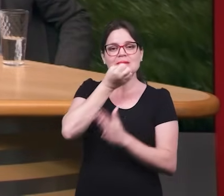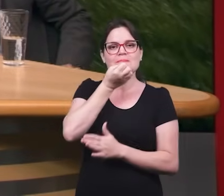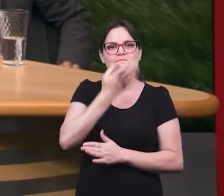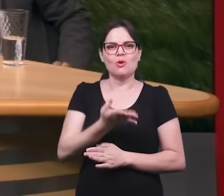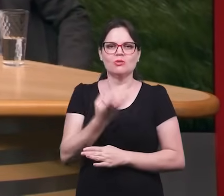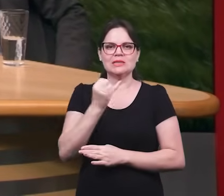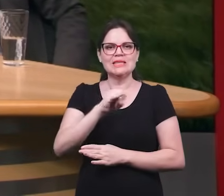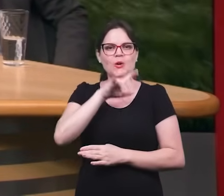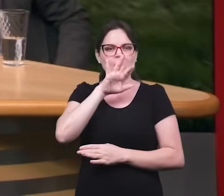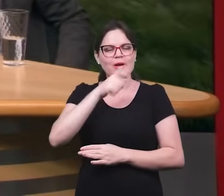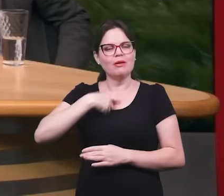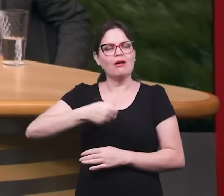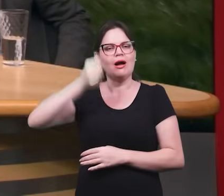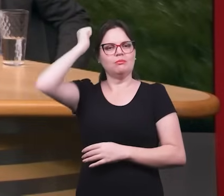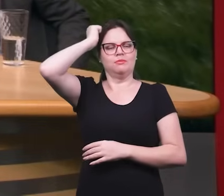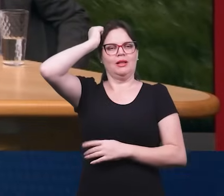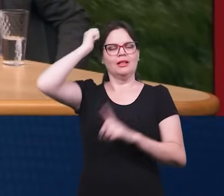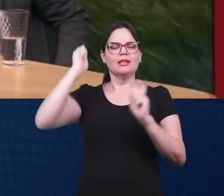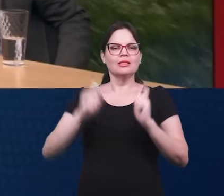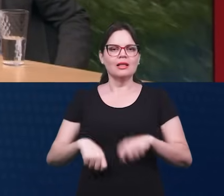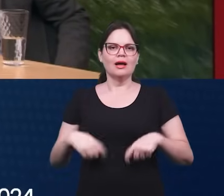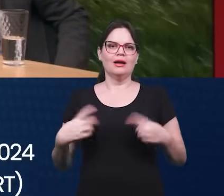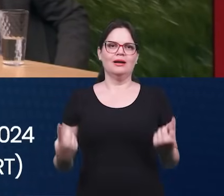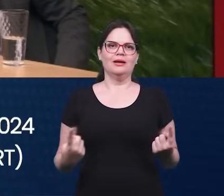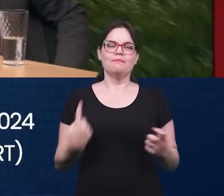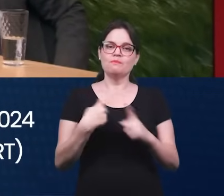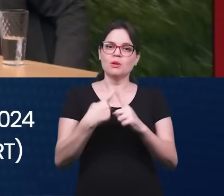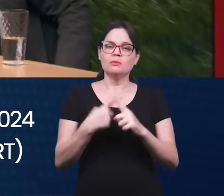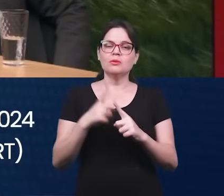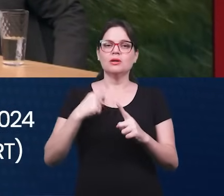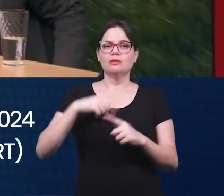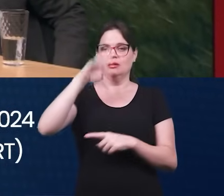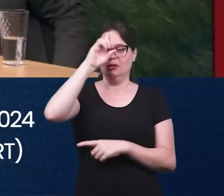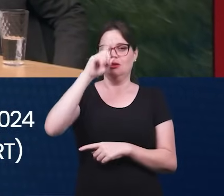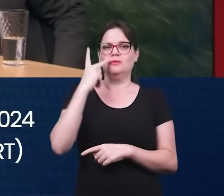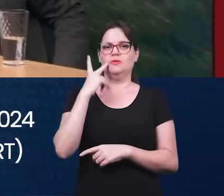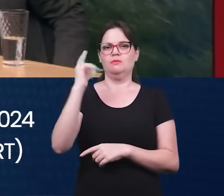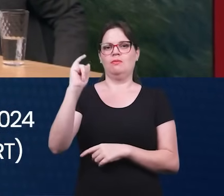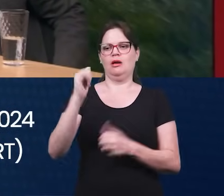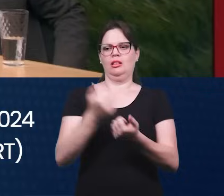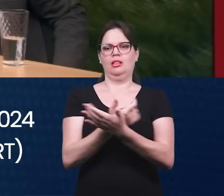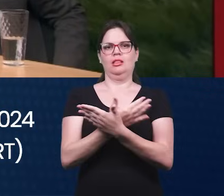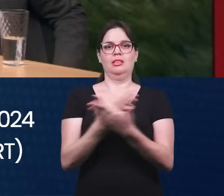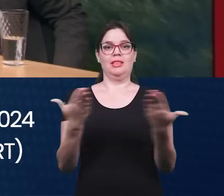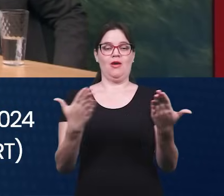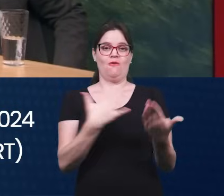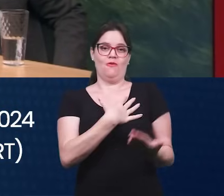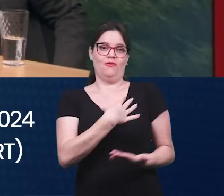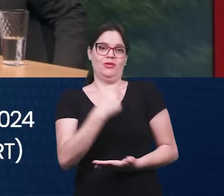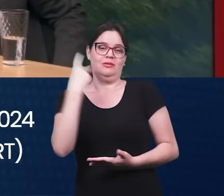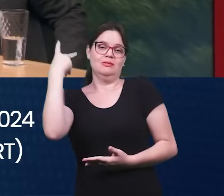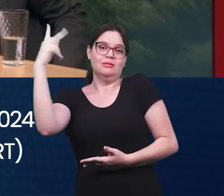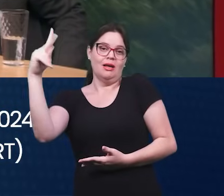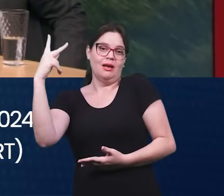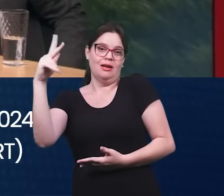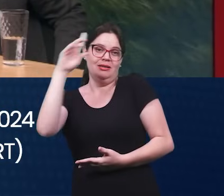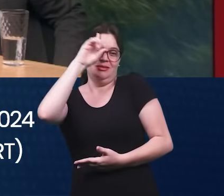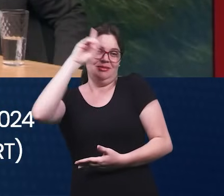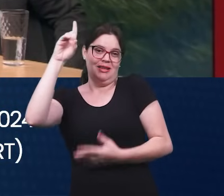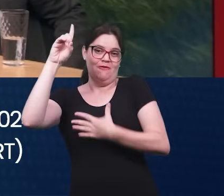do do filho de Deus a bondade do pai que deu filho e com a entrega do filho nós temos a